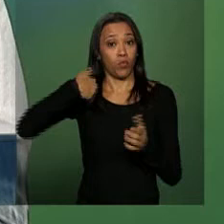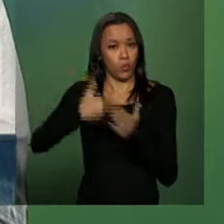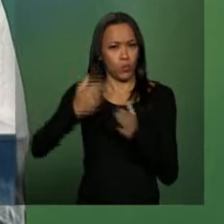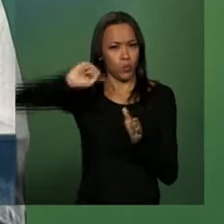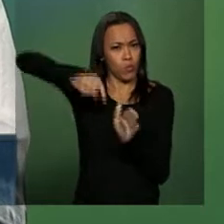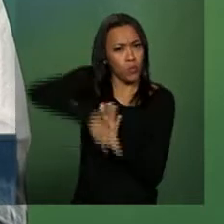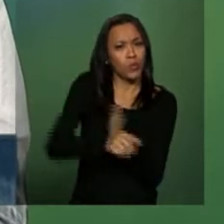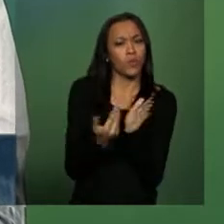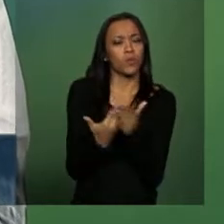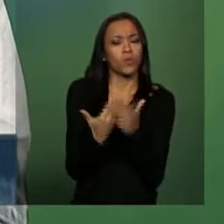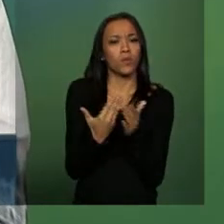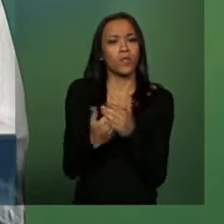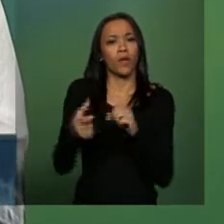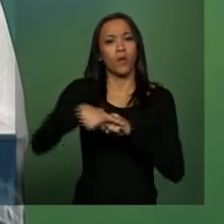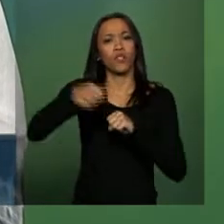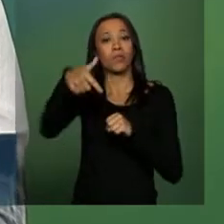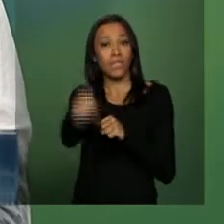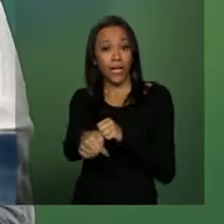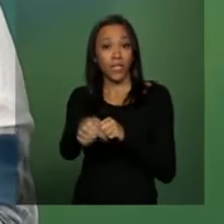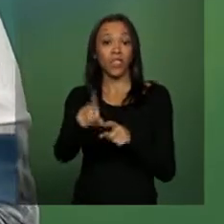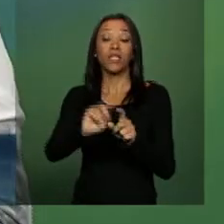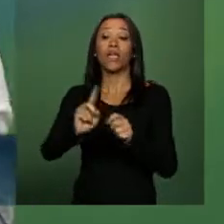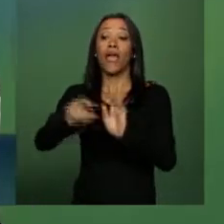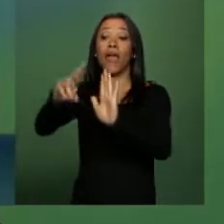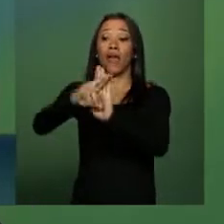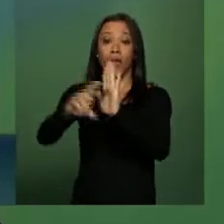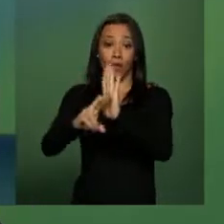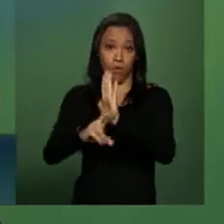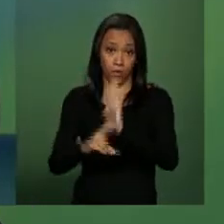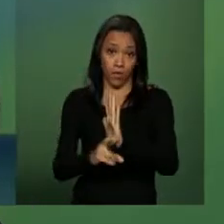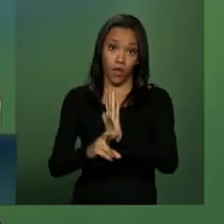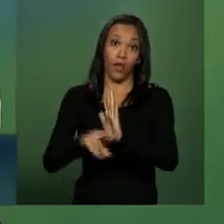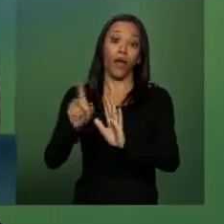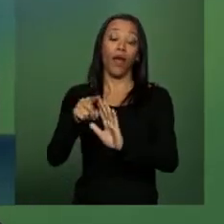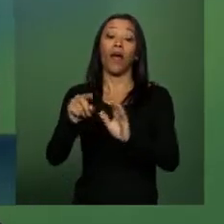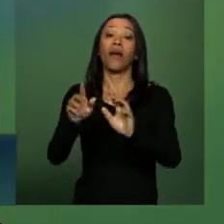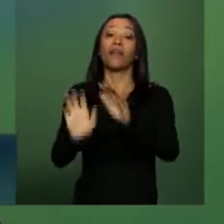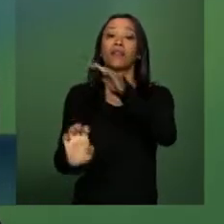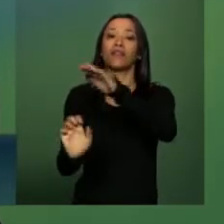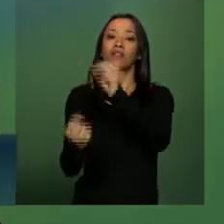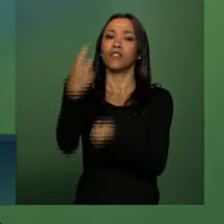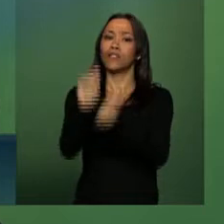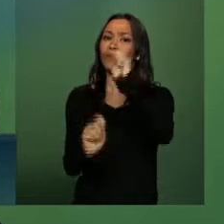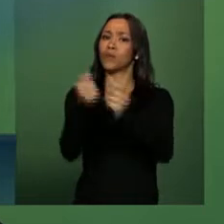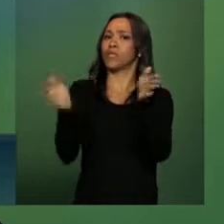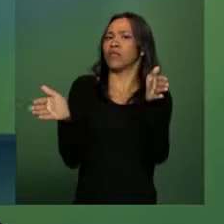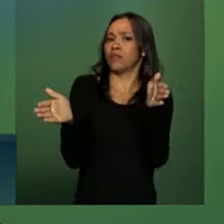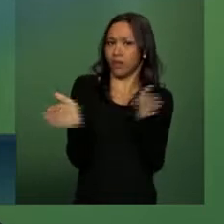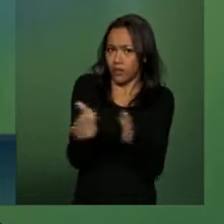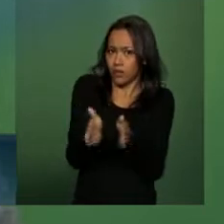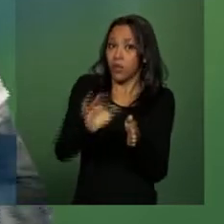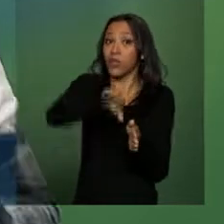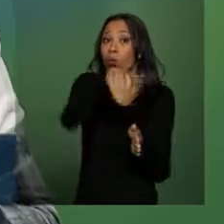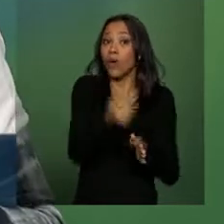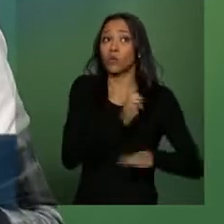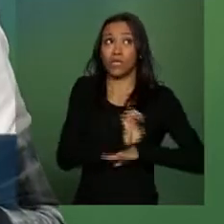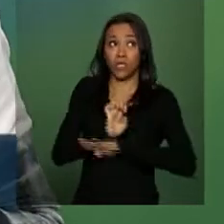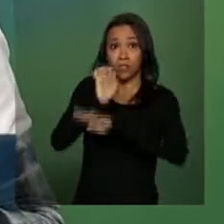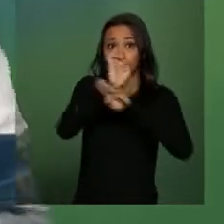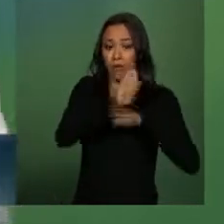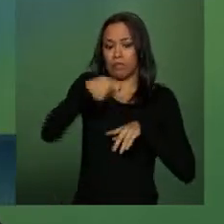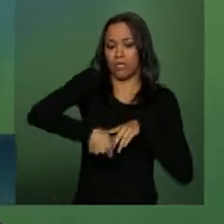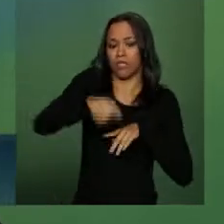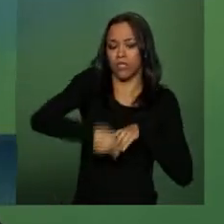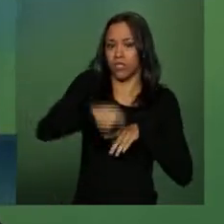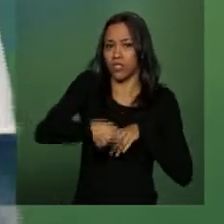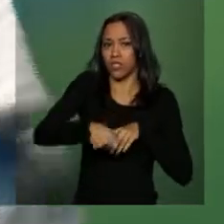é regulamentar a pequena indústria, para quando os estados forem fazer as exigências, vai ter o RISPOA do